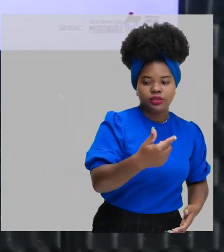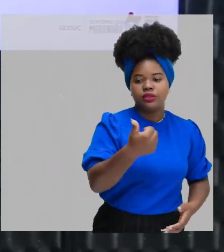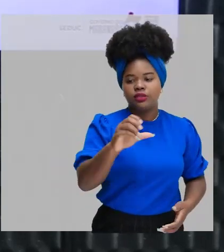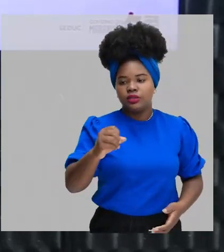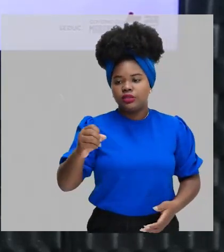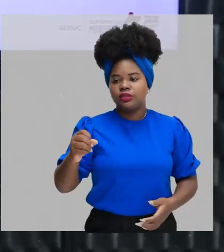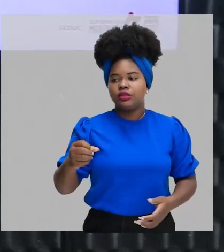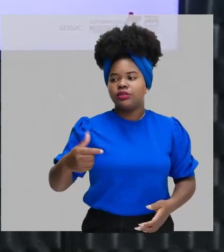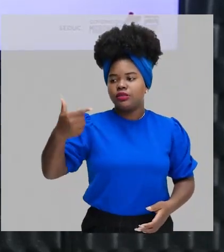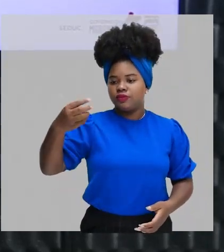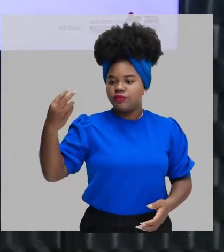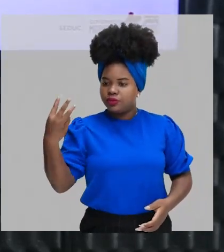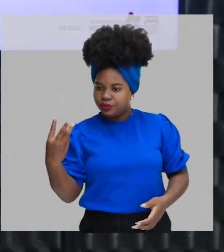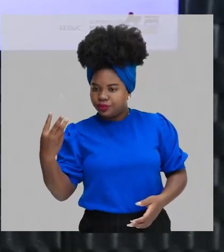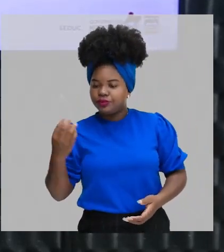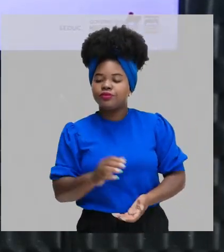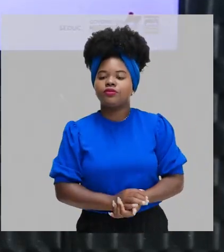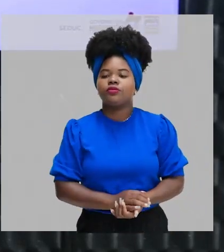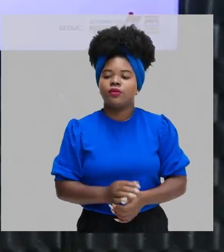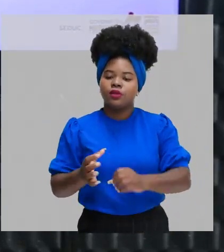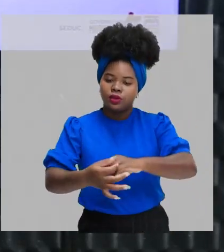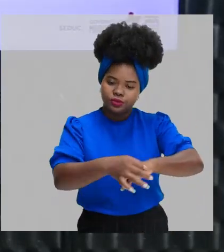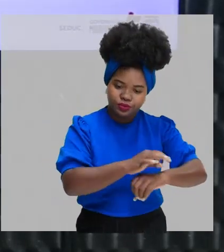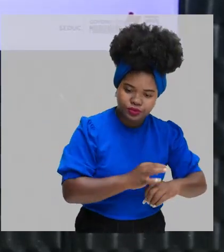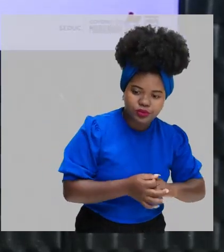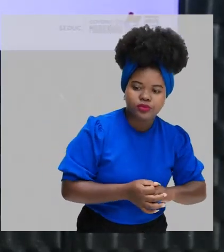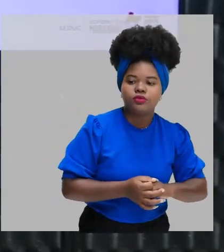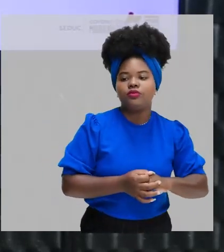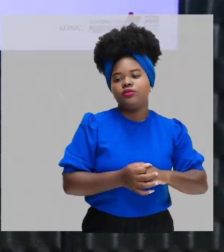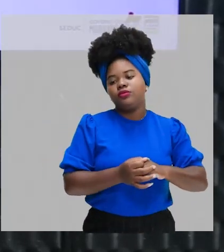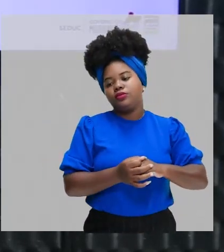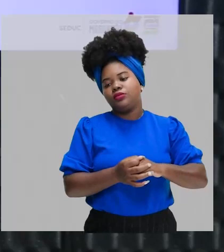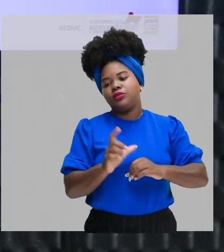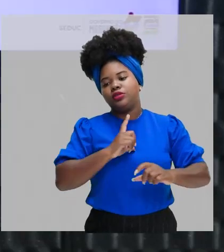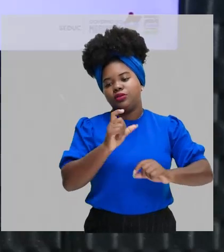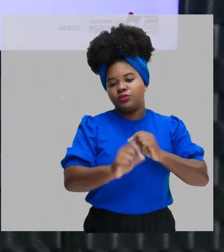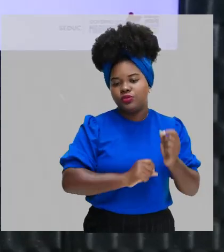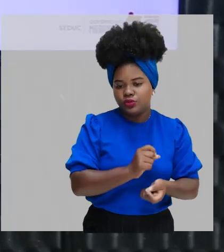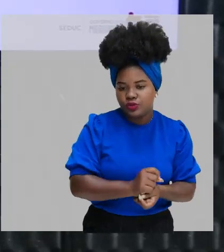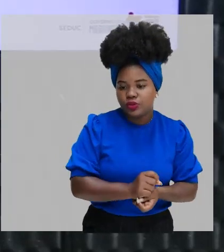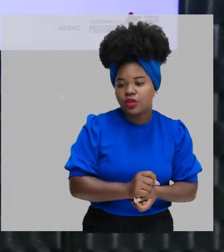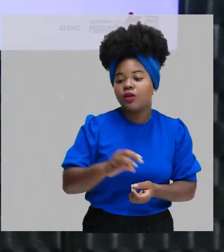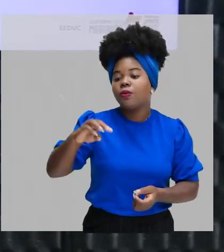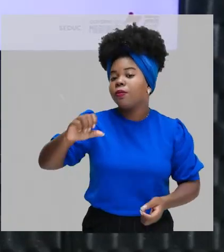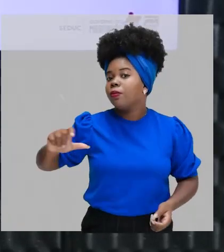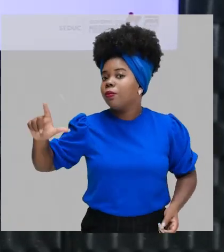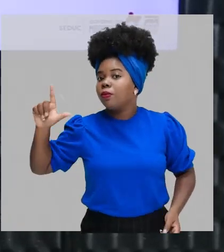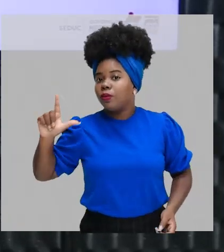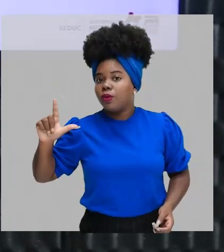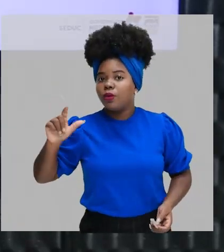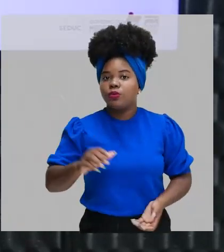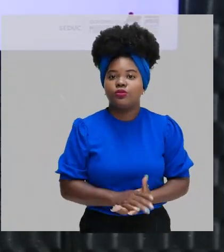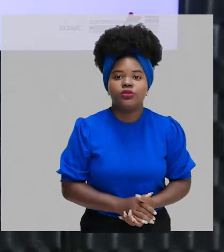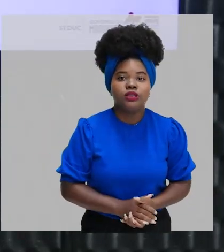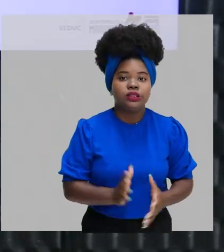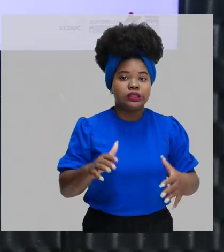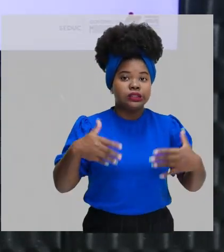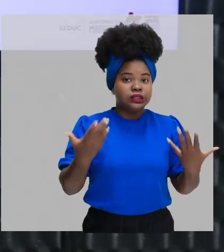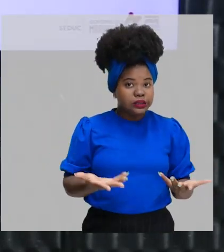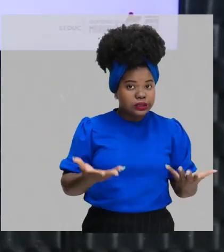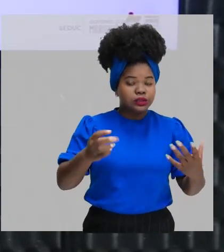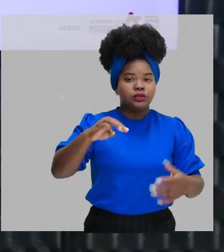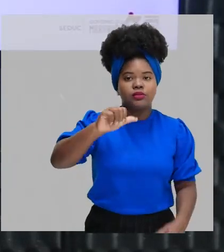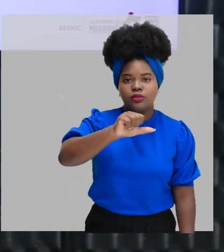23 entidades, átomos, moléculas, íons, nós vamos ter o mol, portanto, a massa